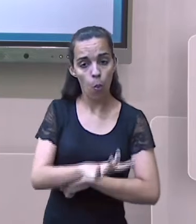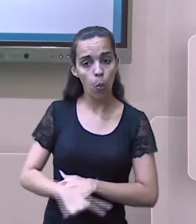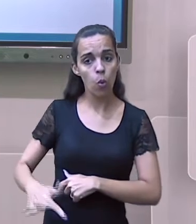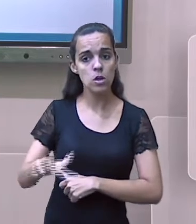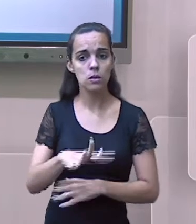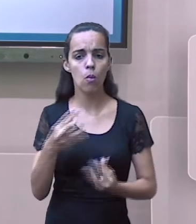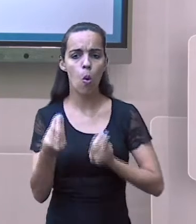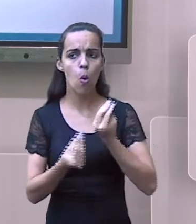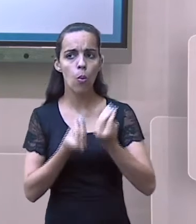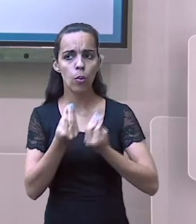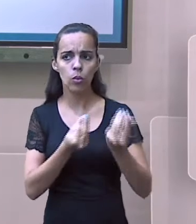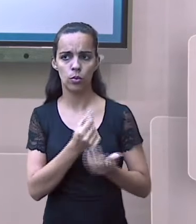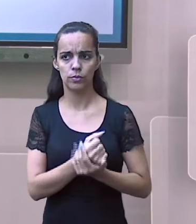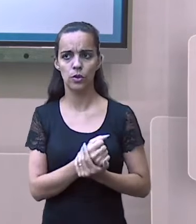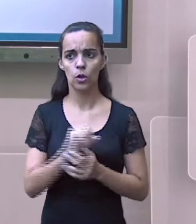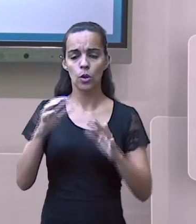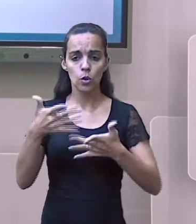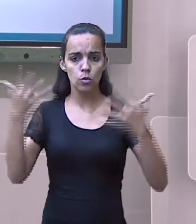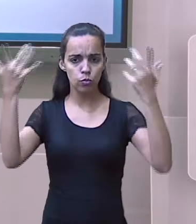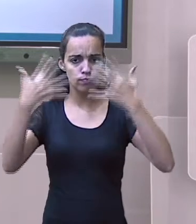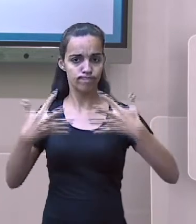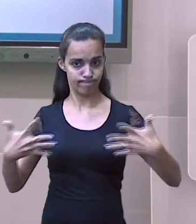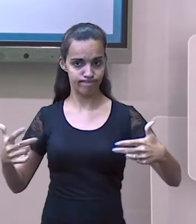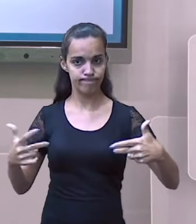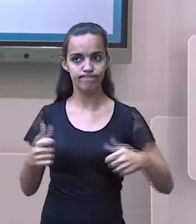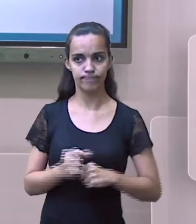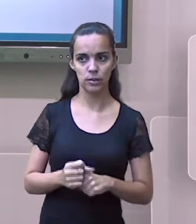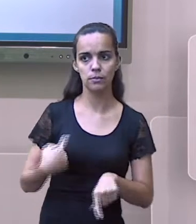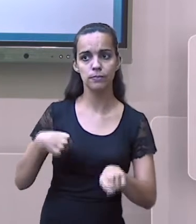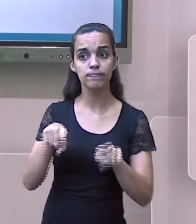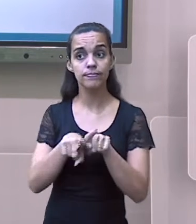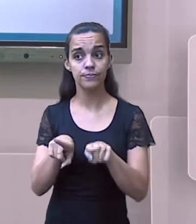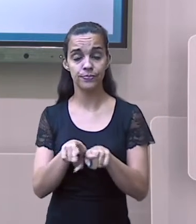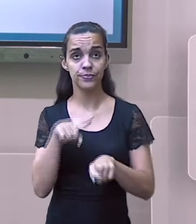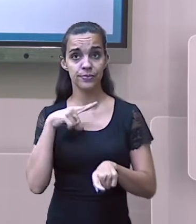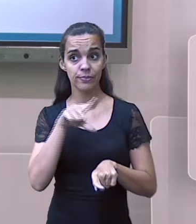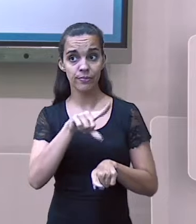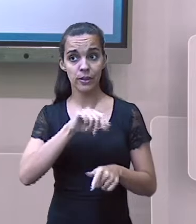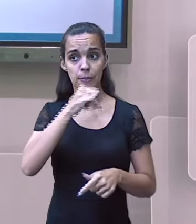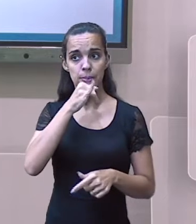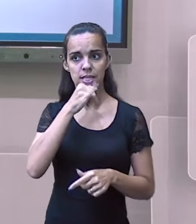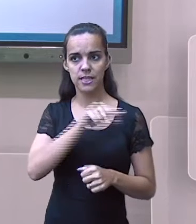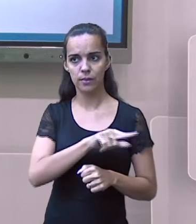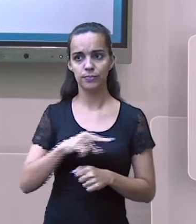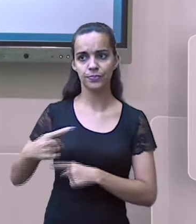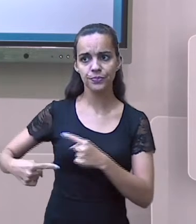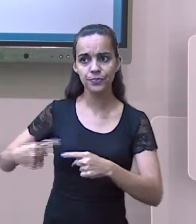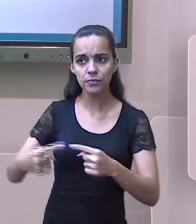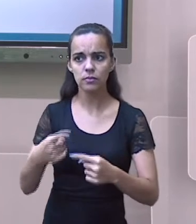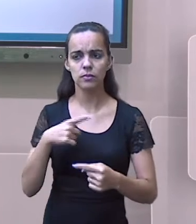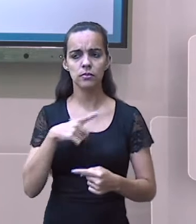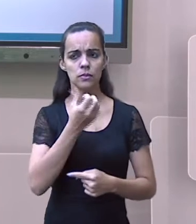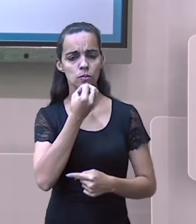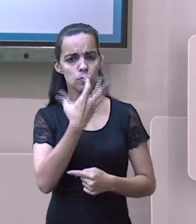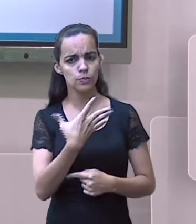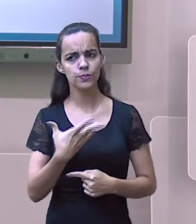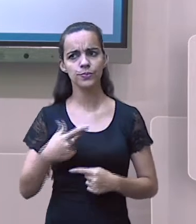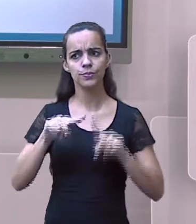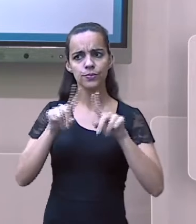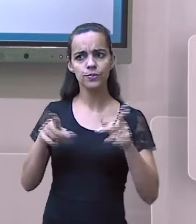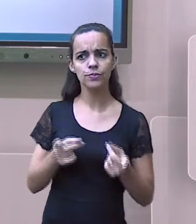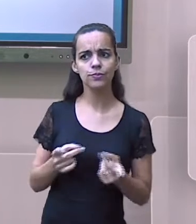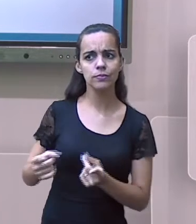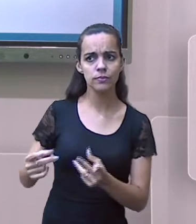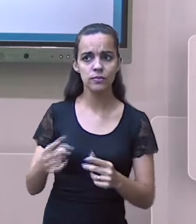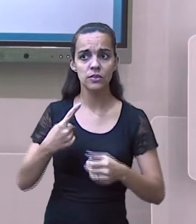espaço, clima e outros. Aqui na nossa cidade, além de ser um polo comercial, a